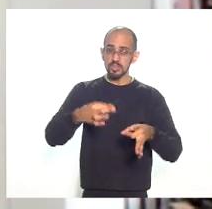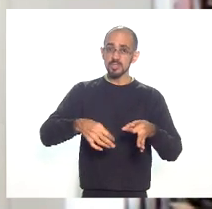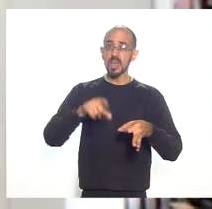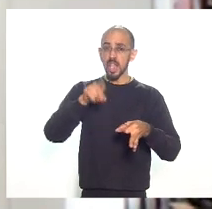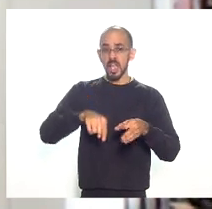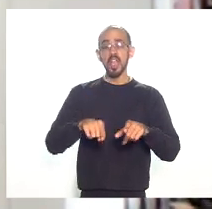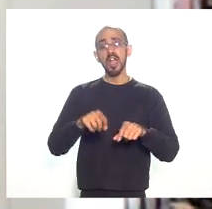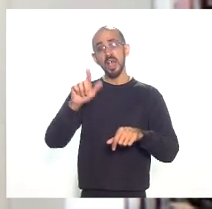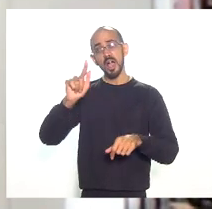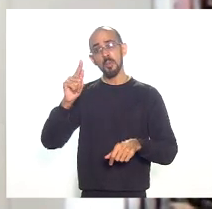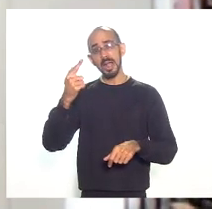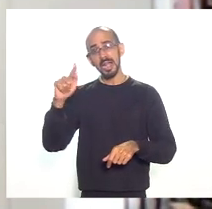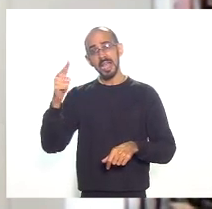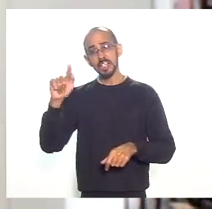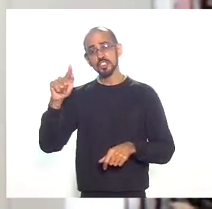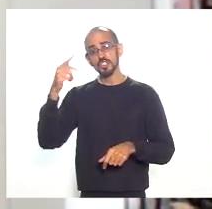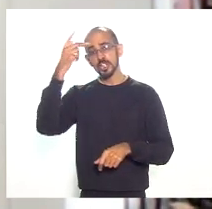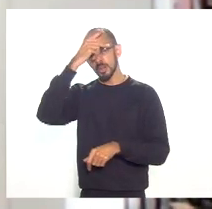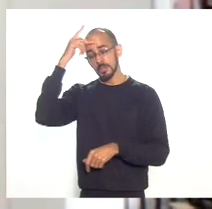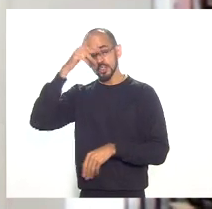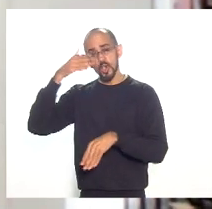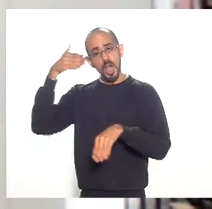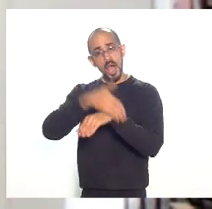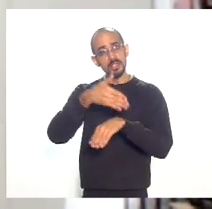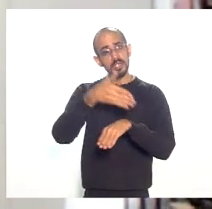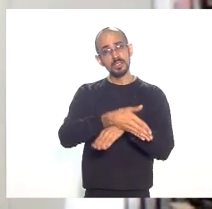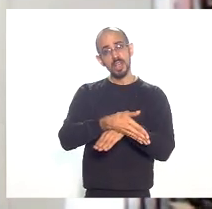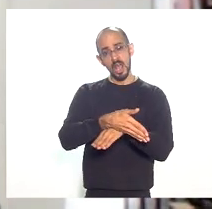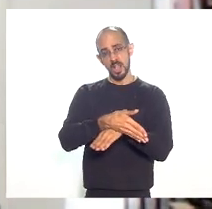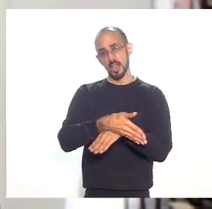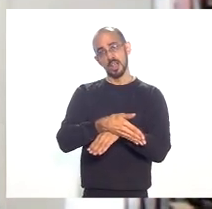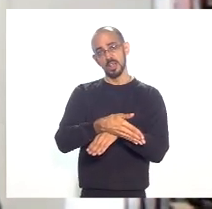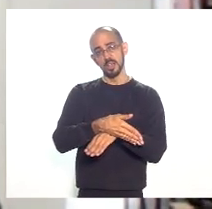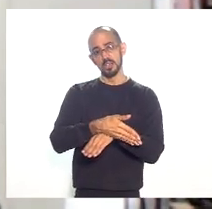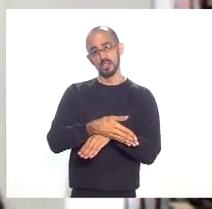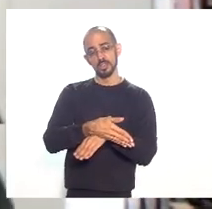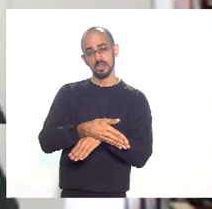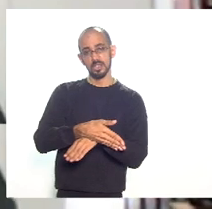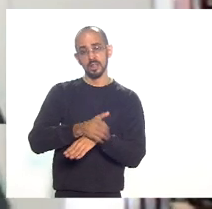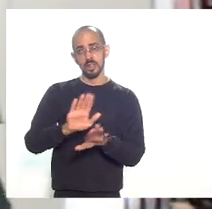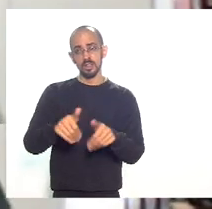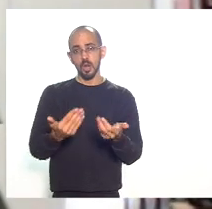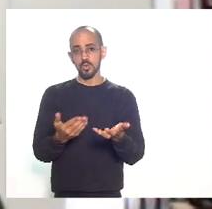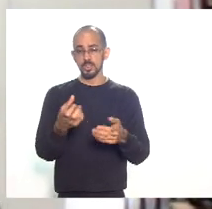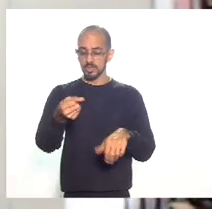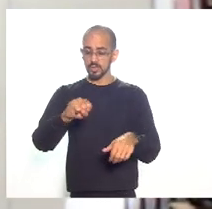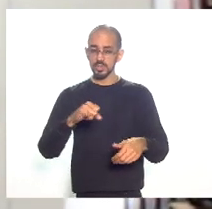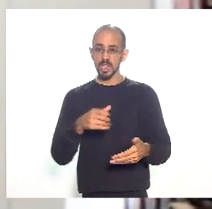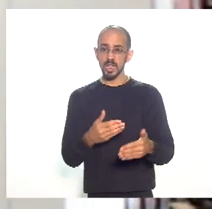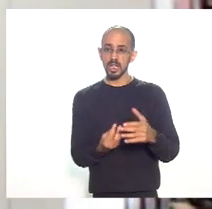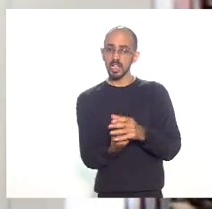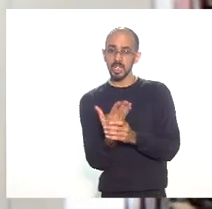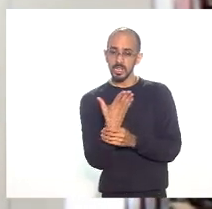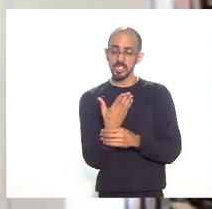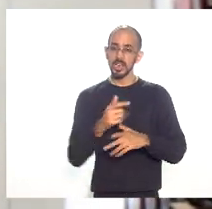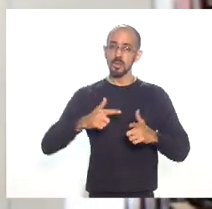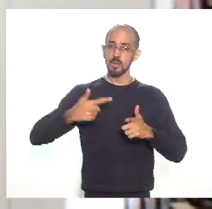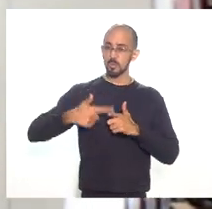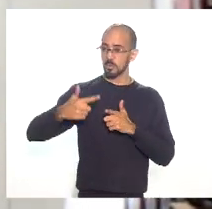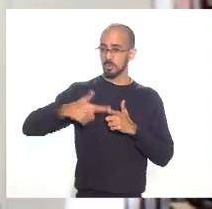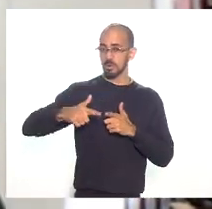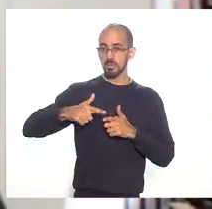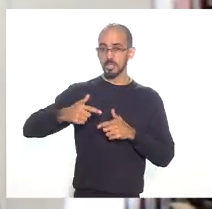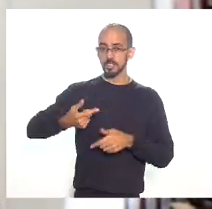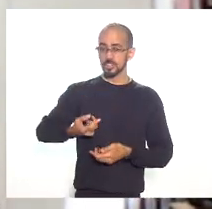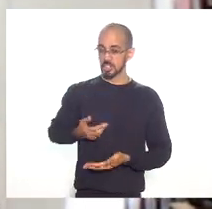dos direitos dos cidadãos. Ao você criar empecilhos financeiros para esse acesso à justiça